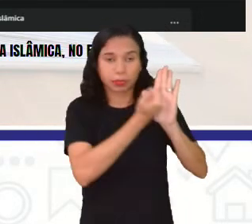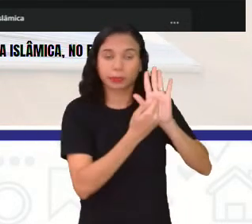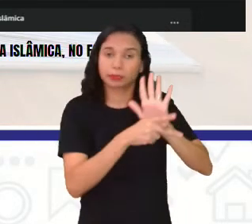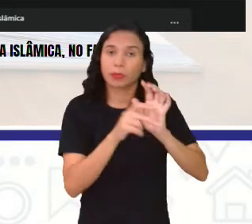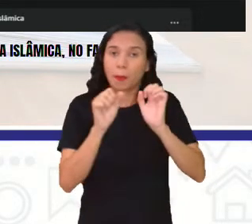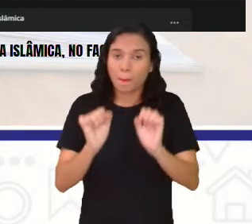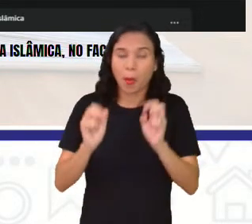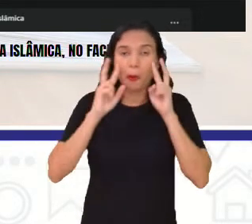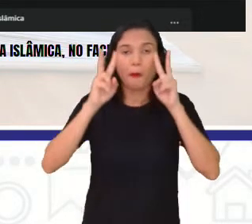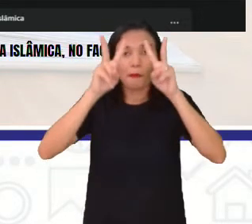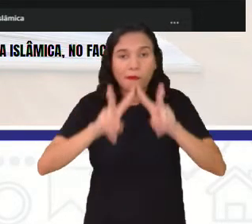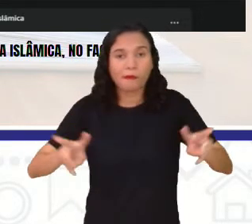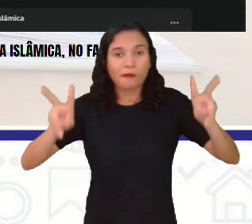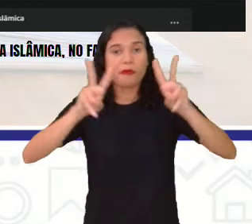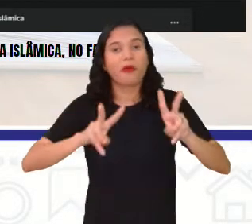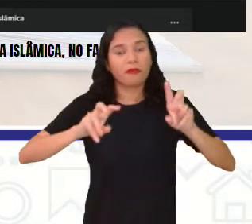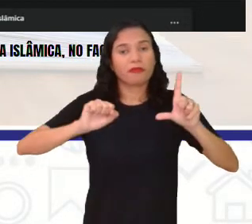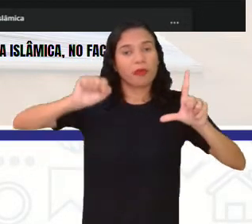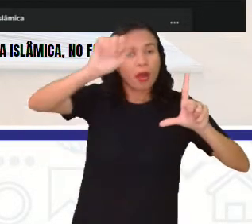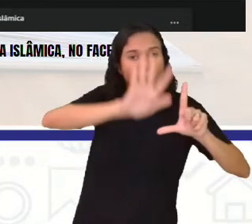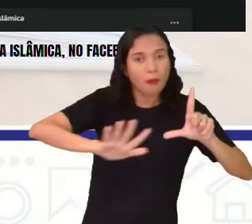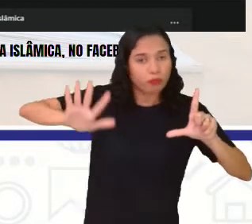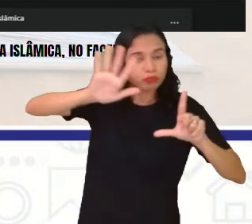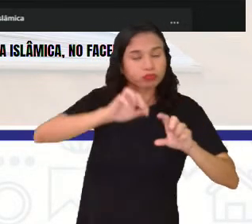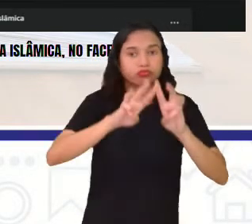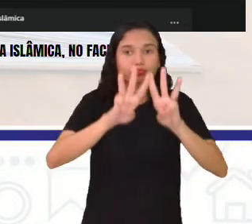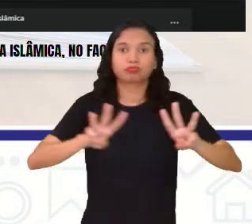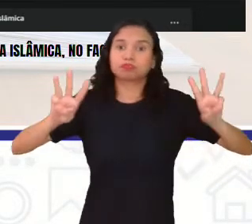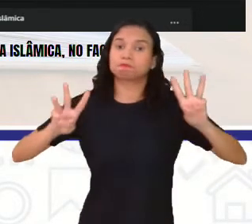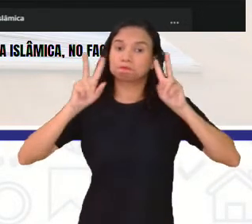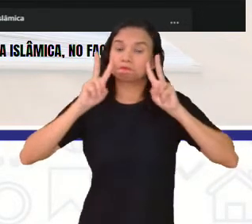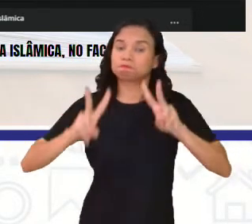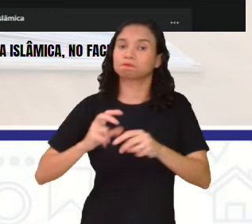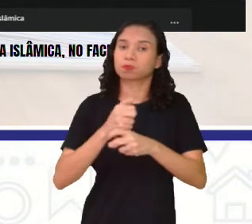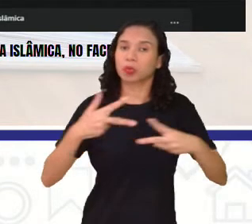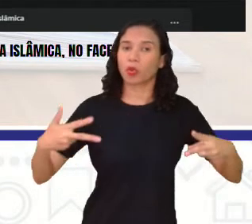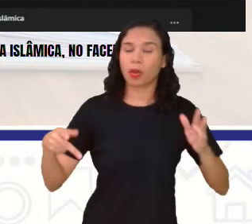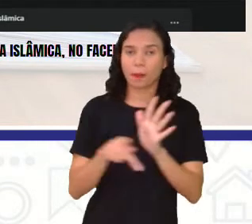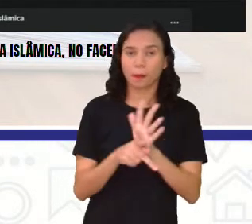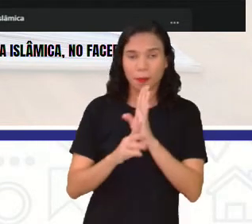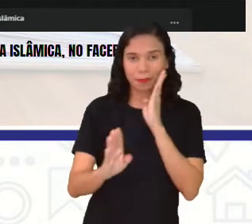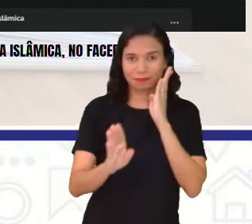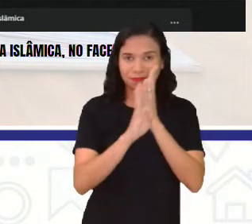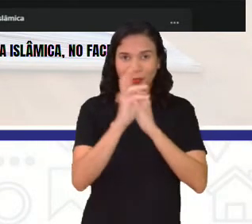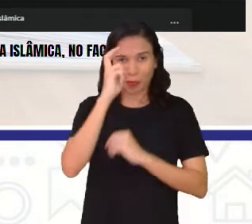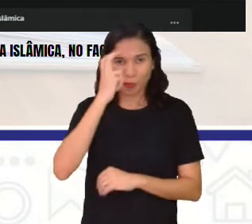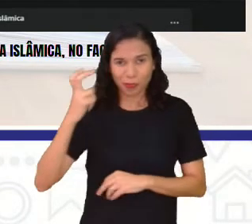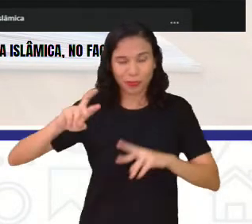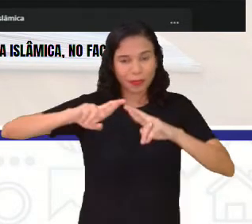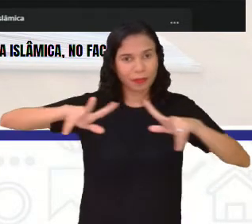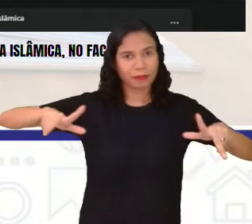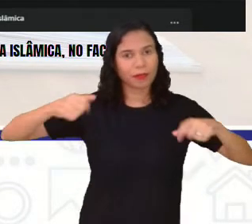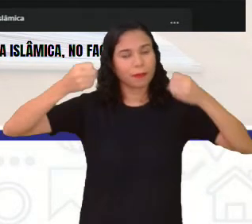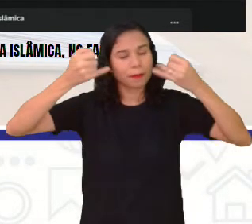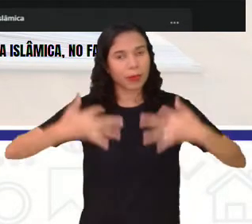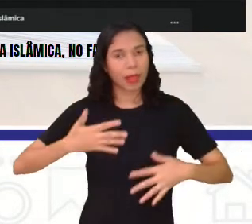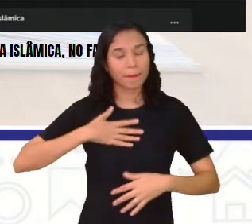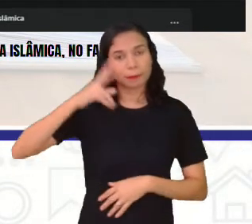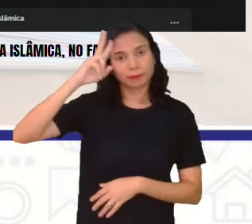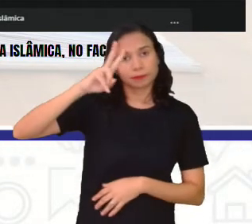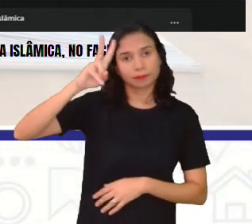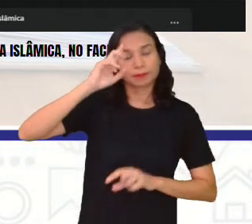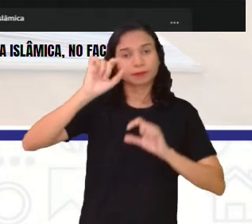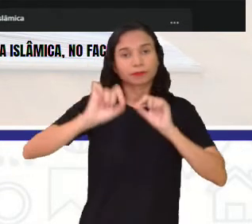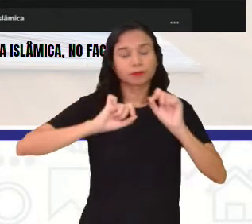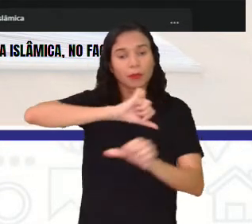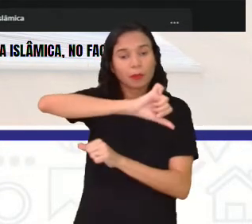vocês podem acessar e vocês, inshallah, vão se surpreender com bastante coisa que vocês vão descobrir. Mas eu vou contar um pouco da minha história. Bem, eu